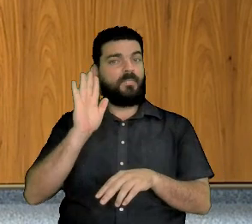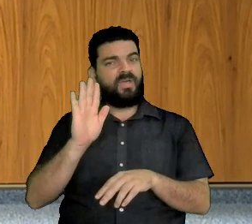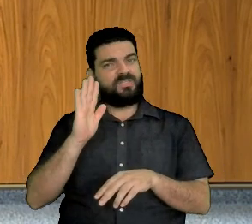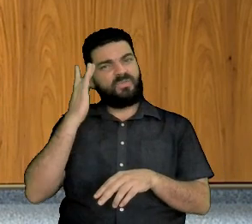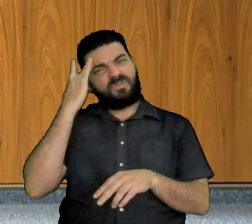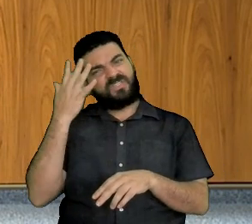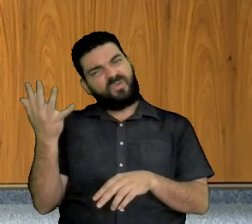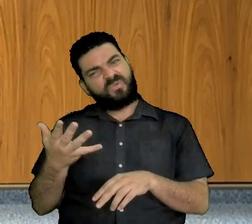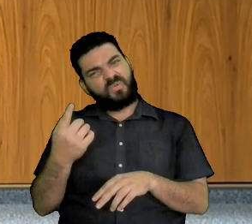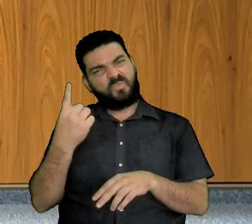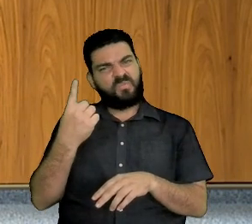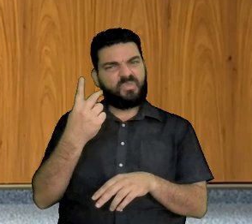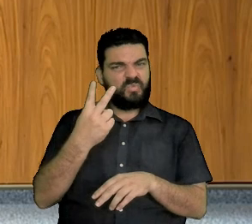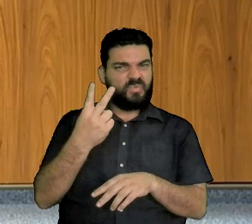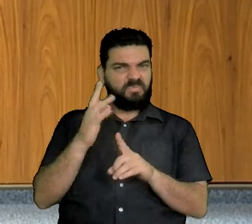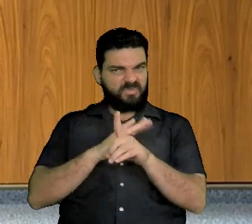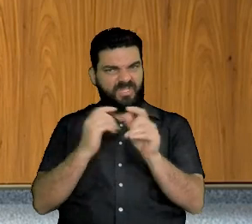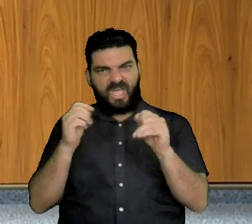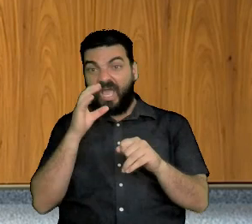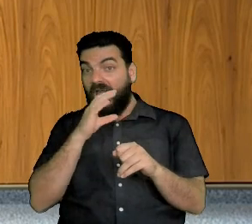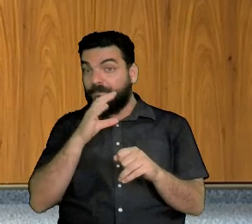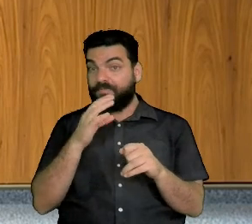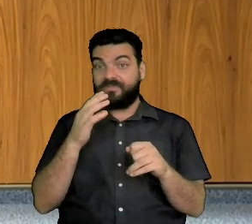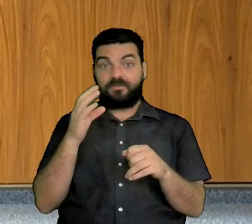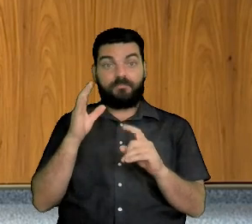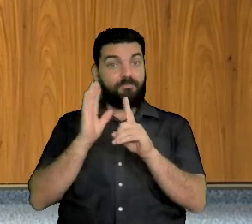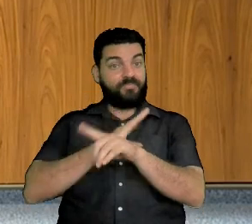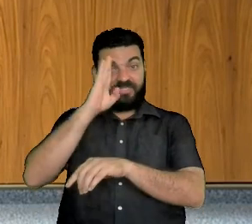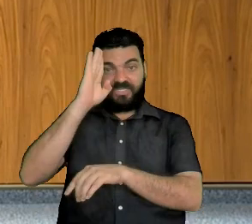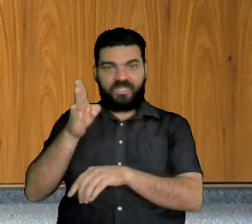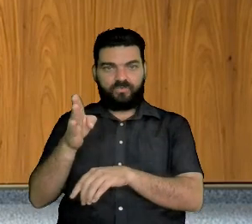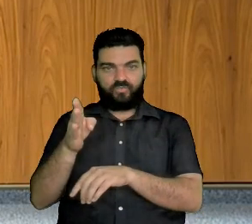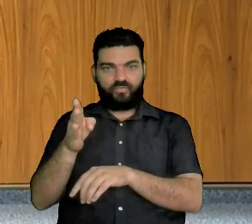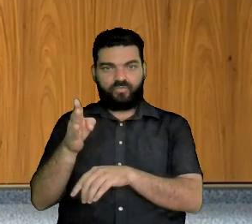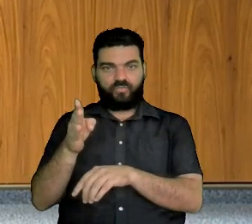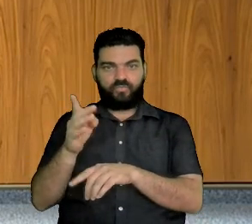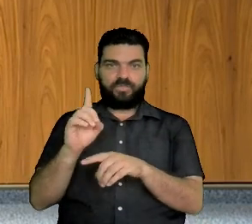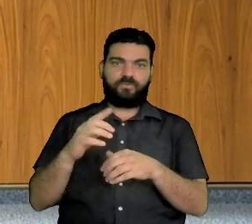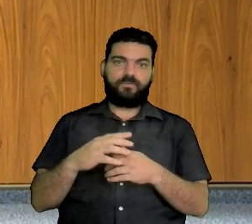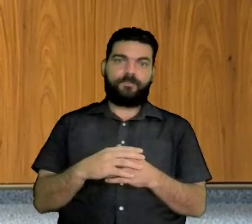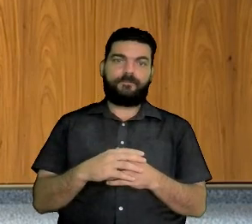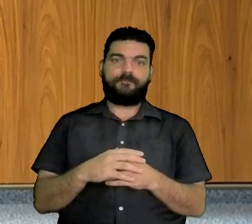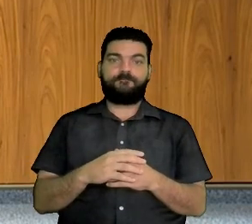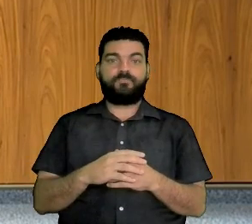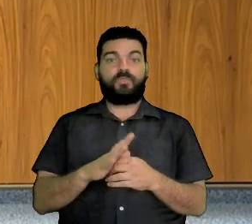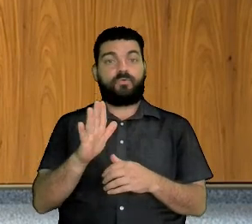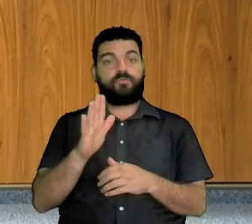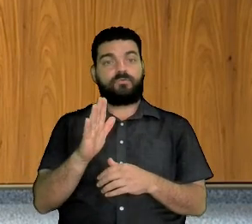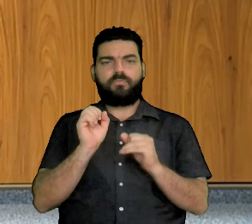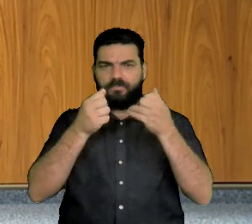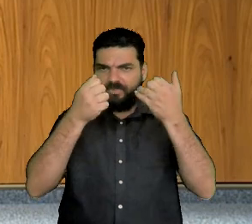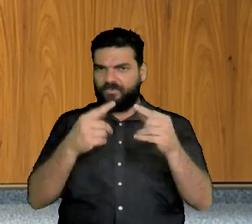e da água, então, né? Mas dá tempo de 1 ou 2 perguntas rápidas.